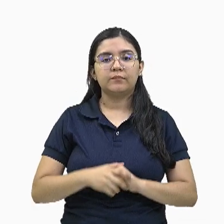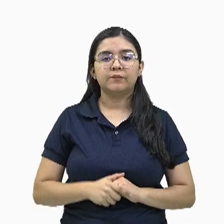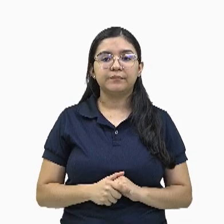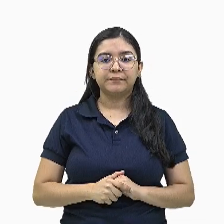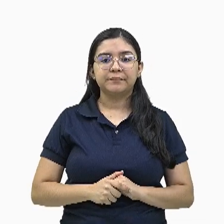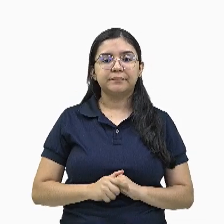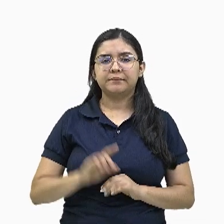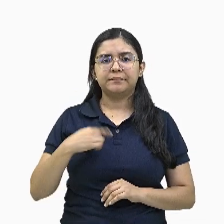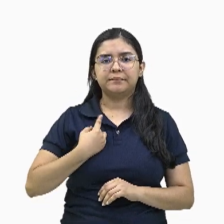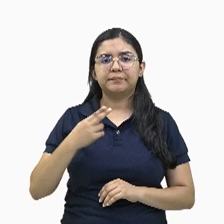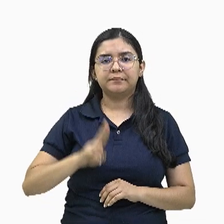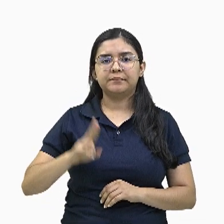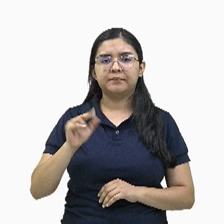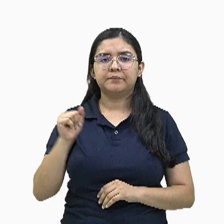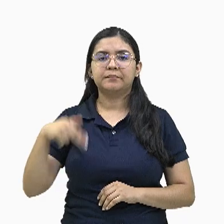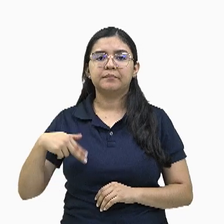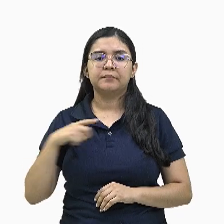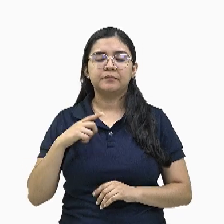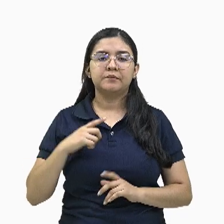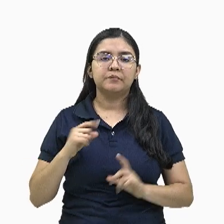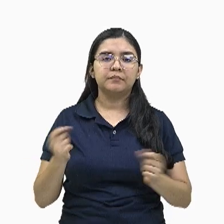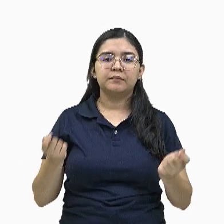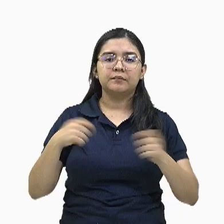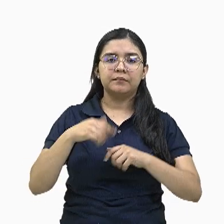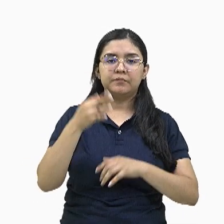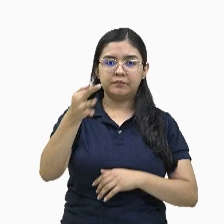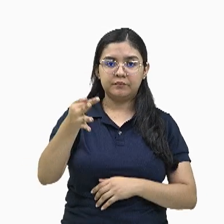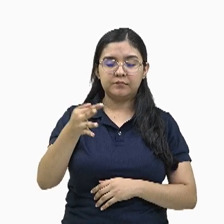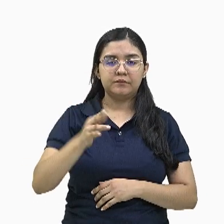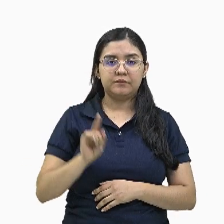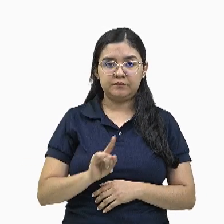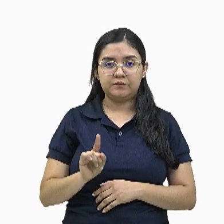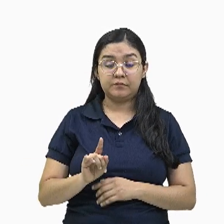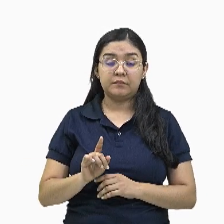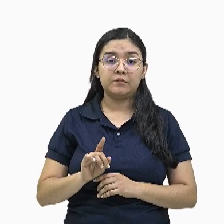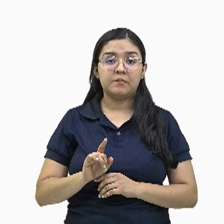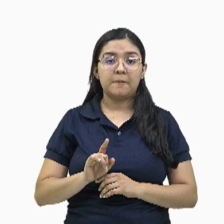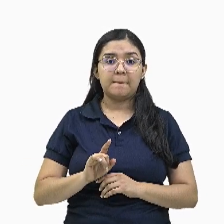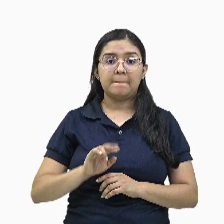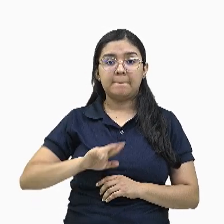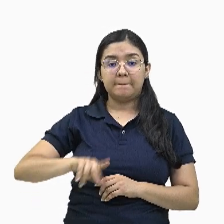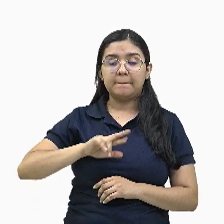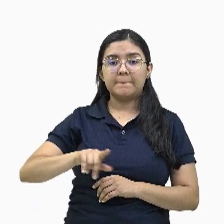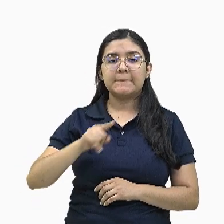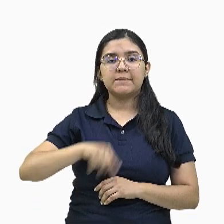não usamos o can para falar sobre possibilidades futuras. Para isso,